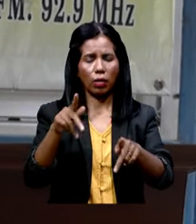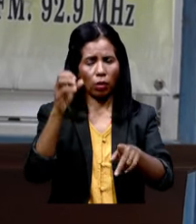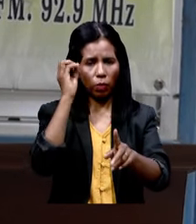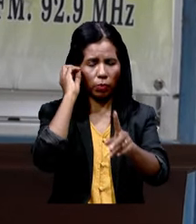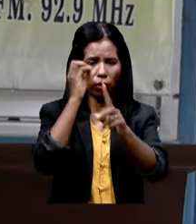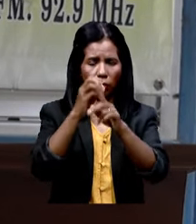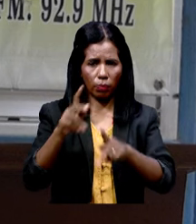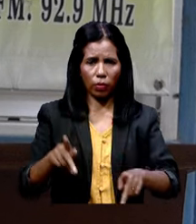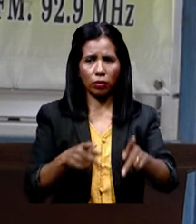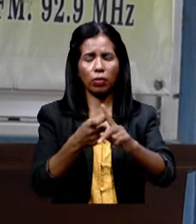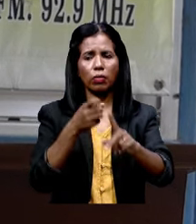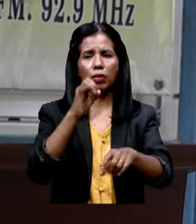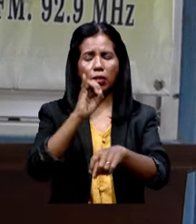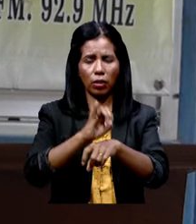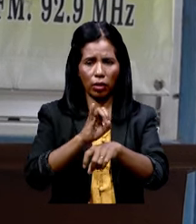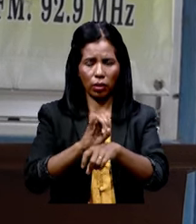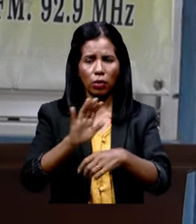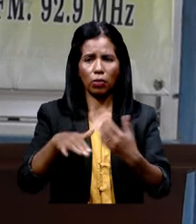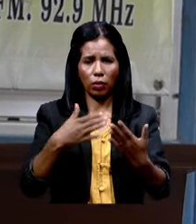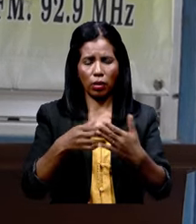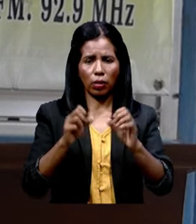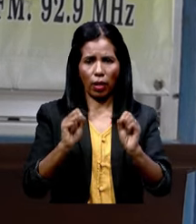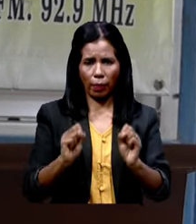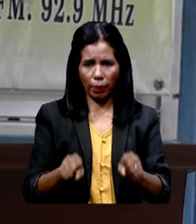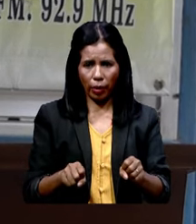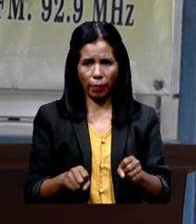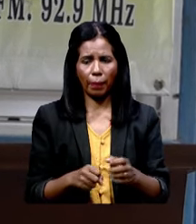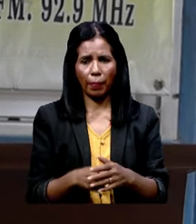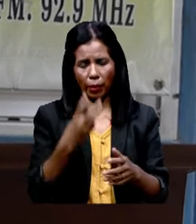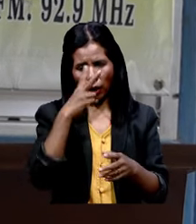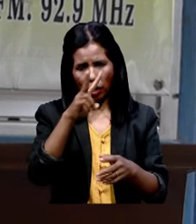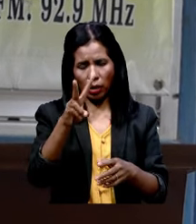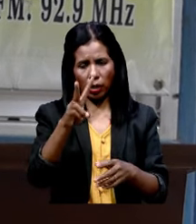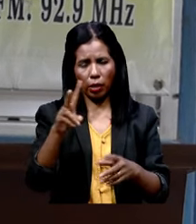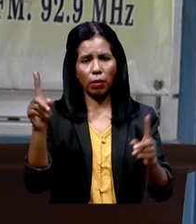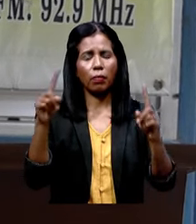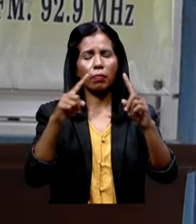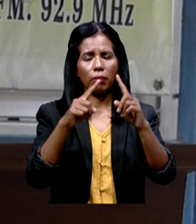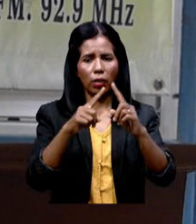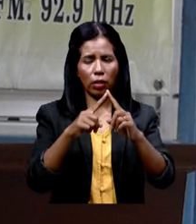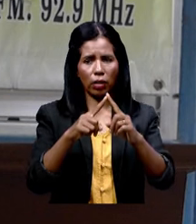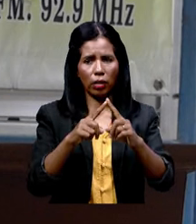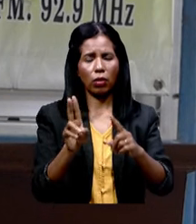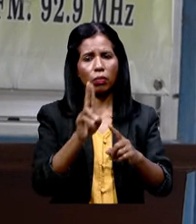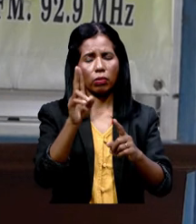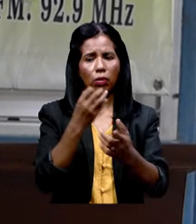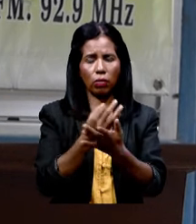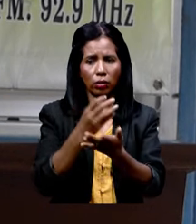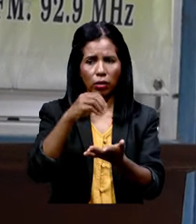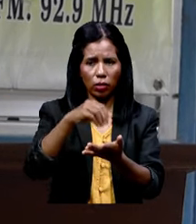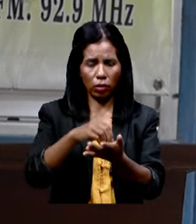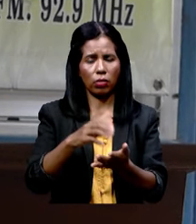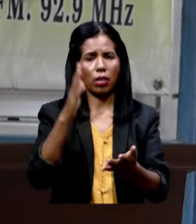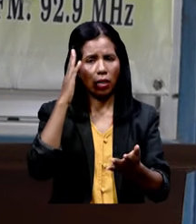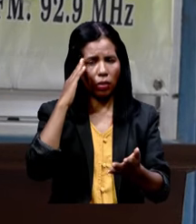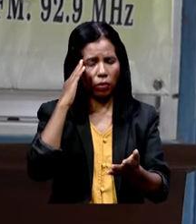lele husi religioso ser ninha para tu bele hare ba iha execução no mos bele iha tau que